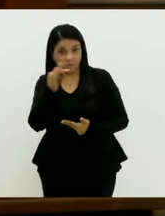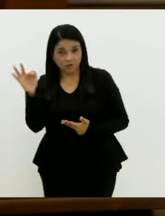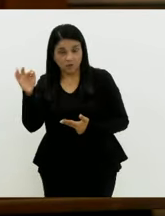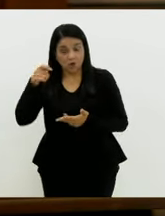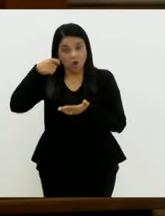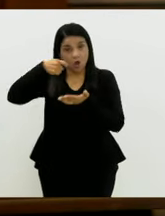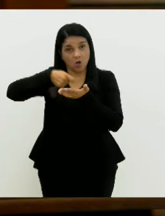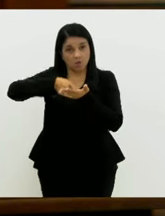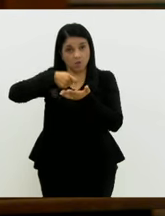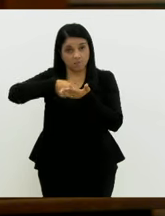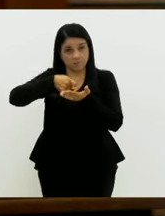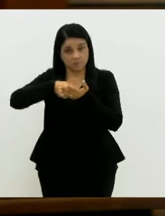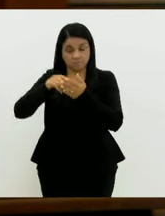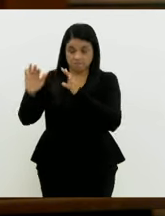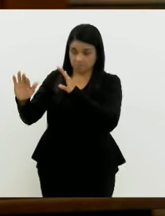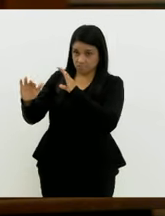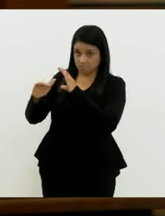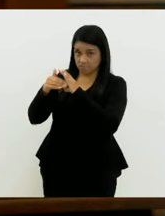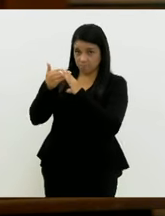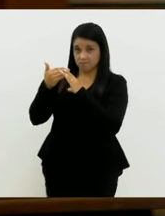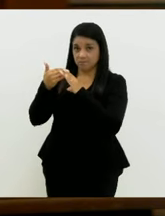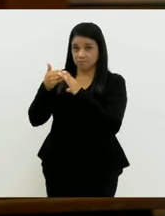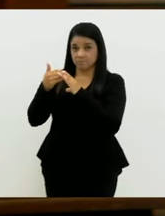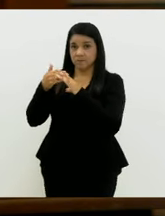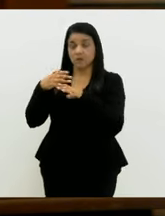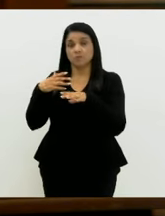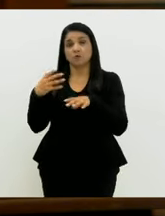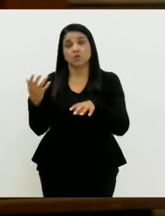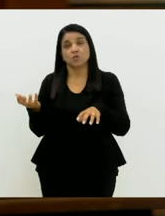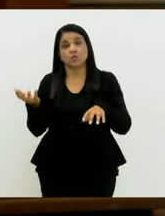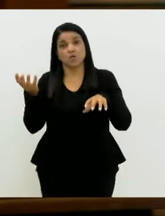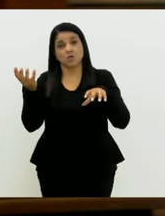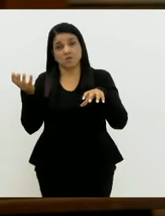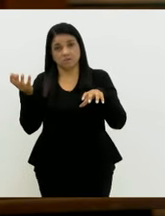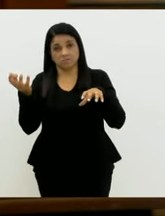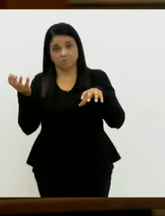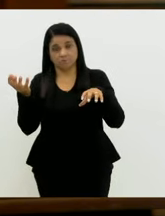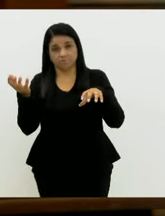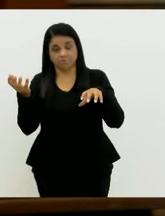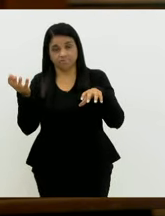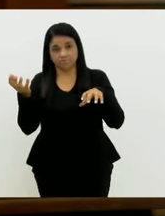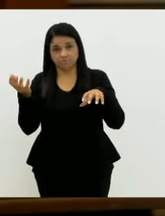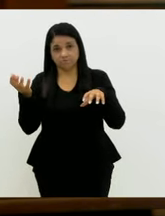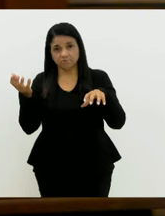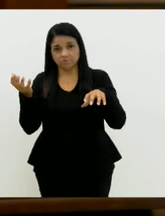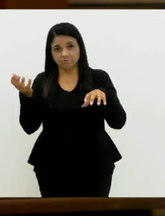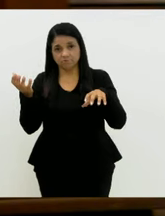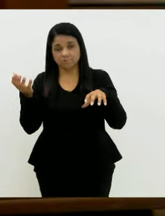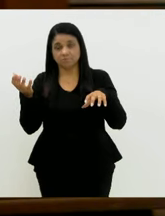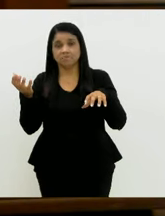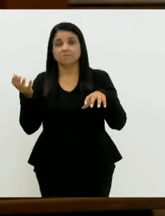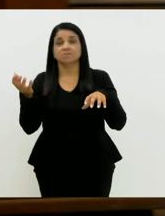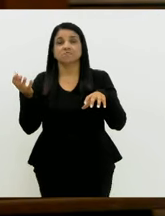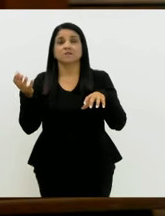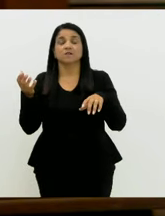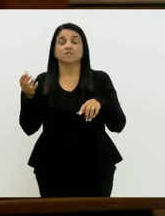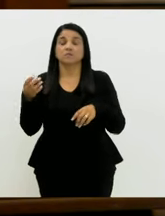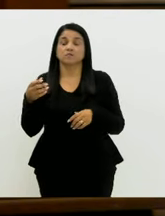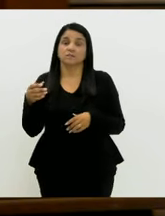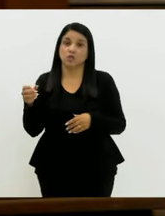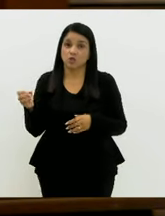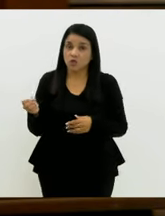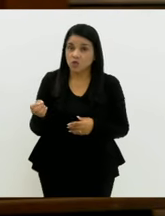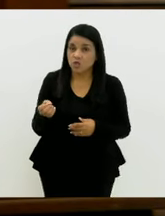obrigatoriamente mandar uma mensagem para o Congresso Nacional para ter uma nova forma